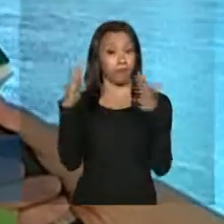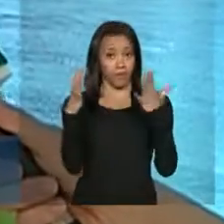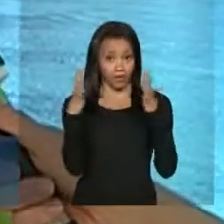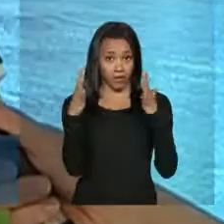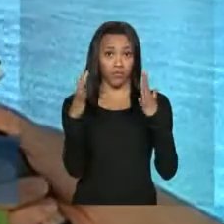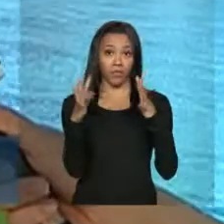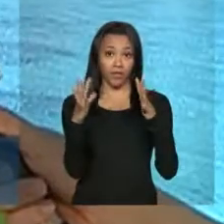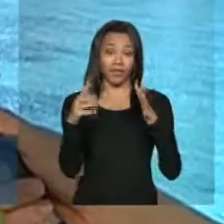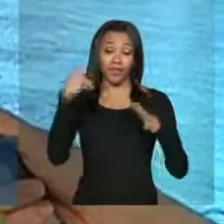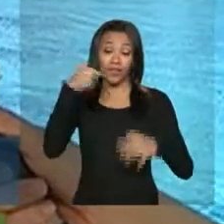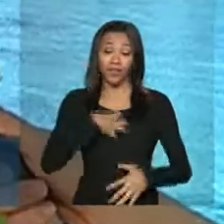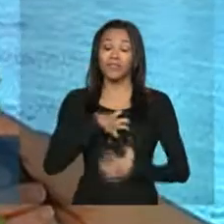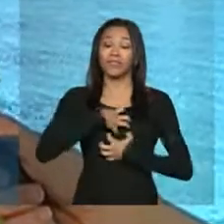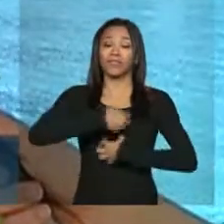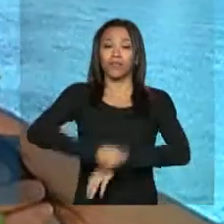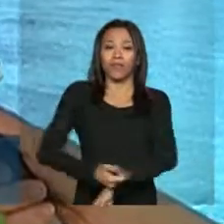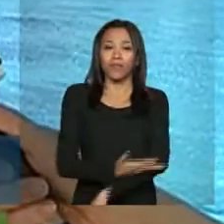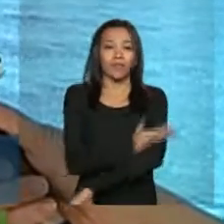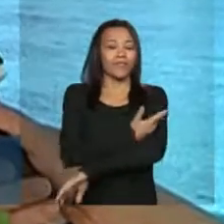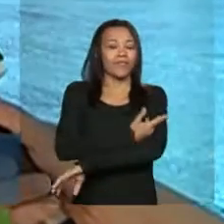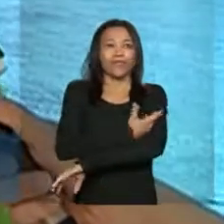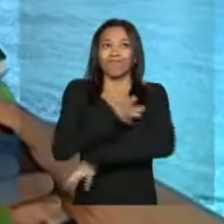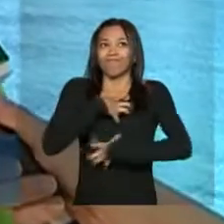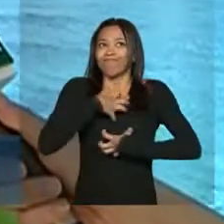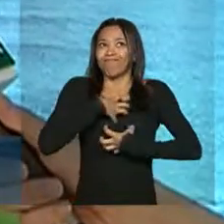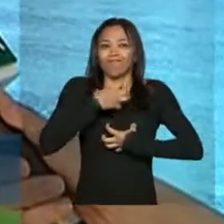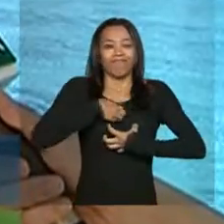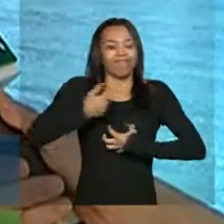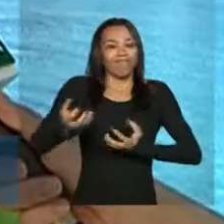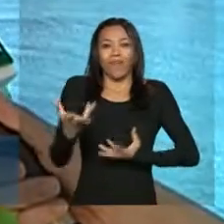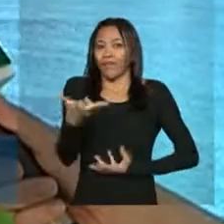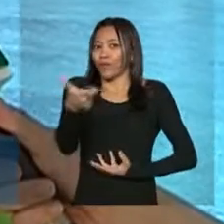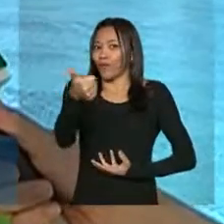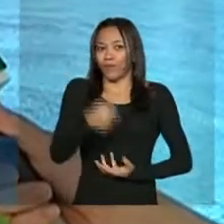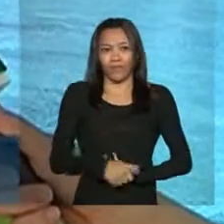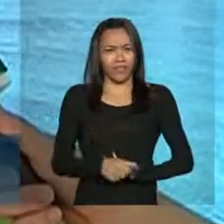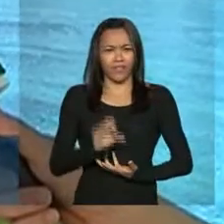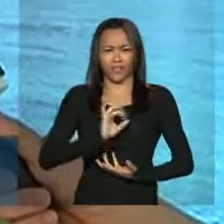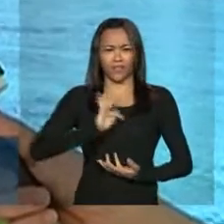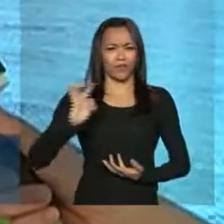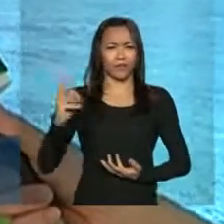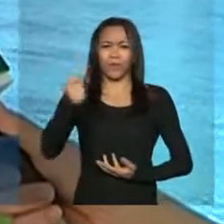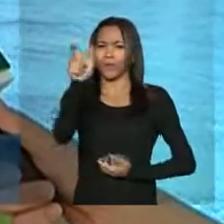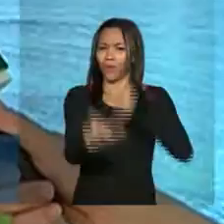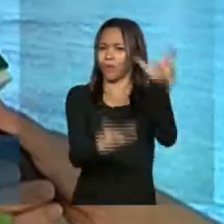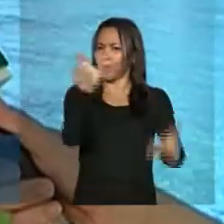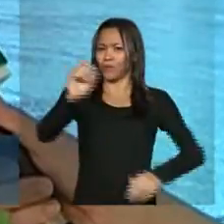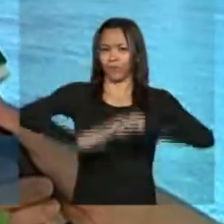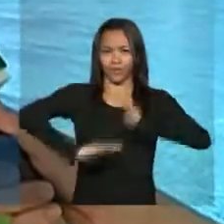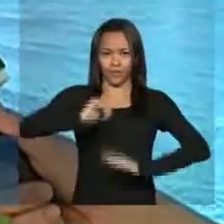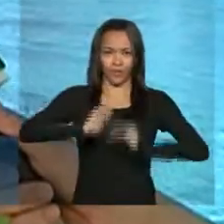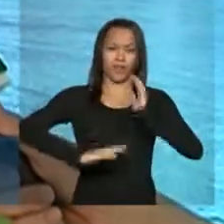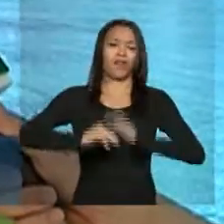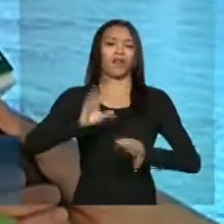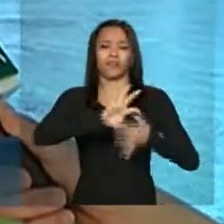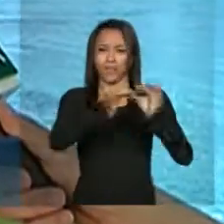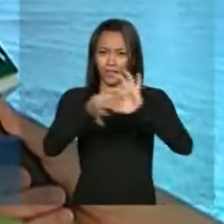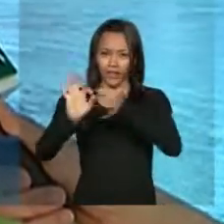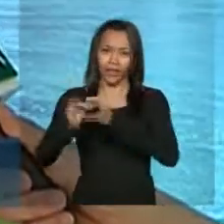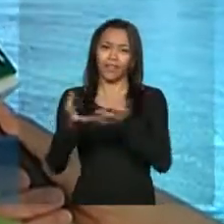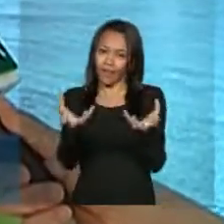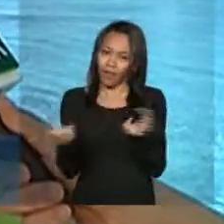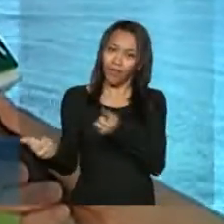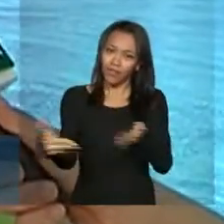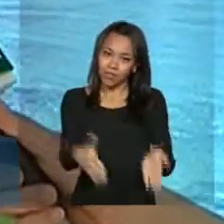e essa emoção é maravilhosa acho que todo mundo é todos os atletas querem está participando dessas olimpíadas eu